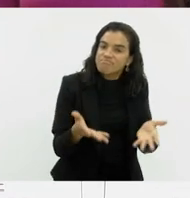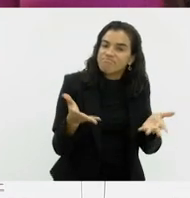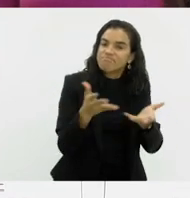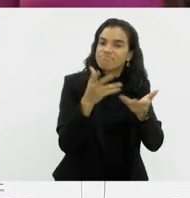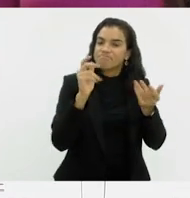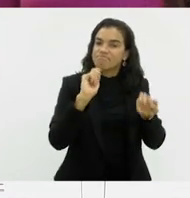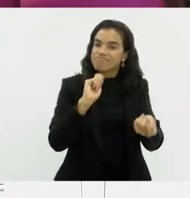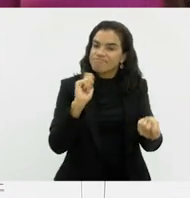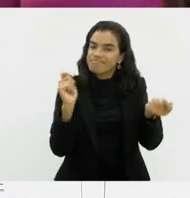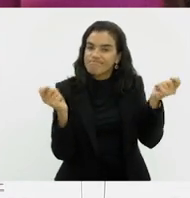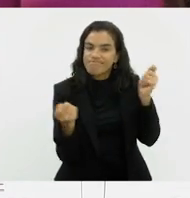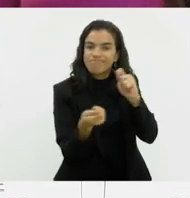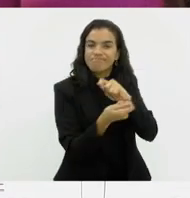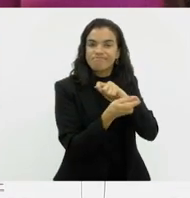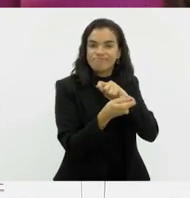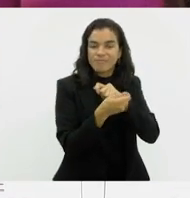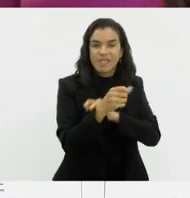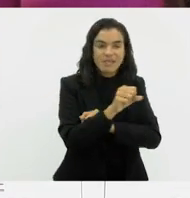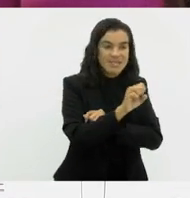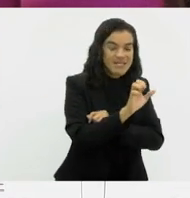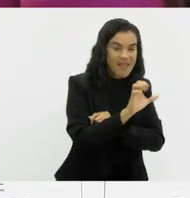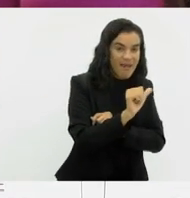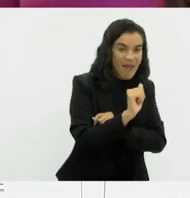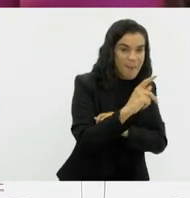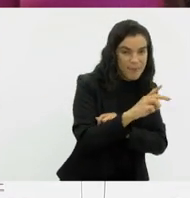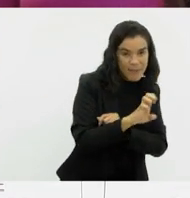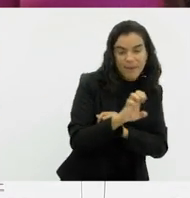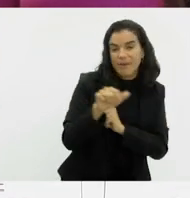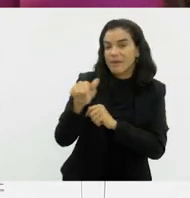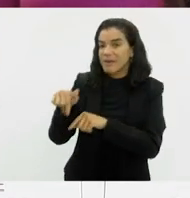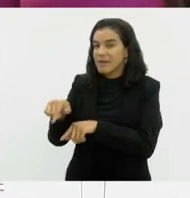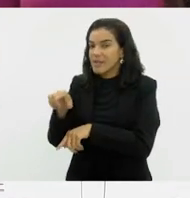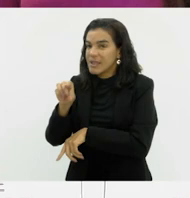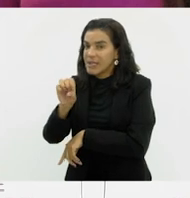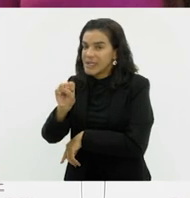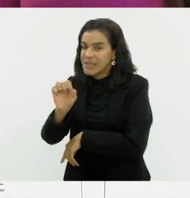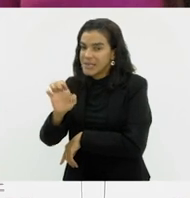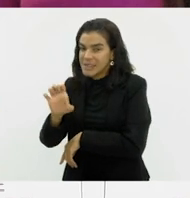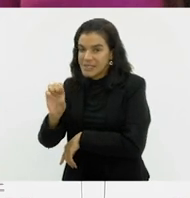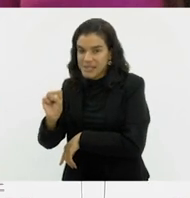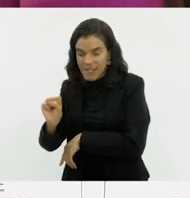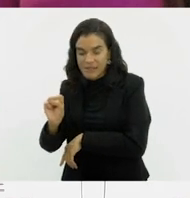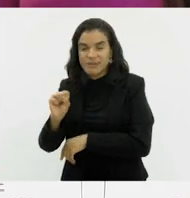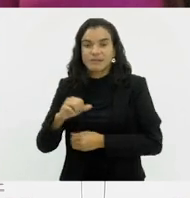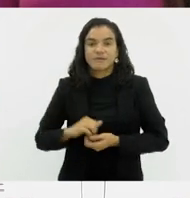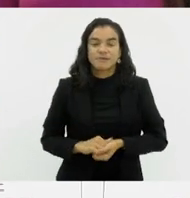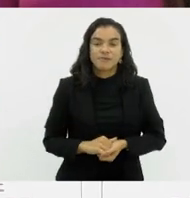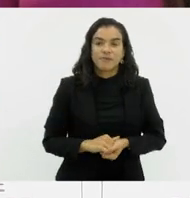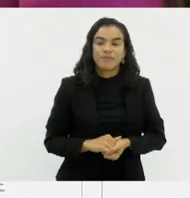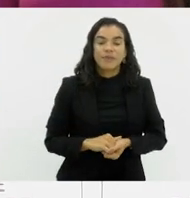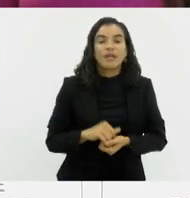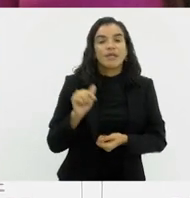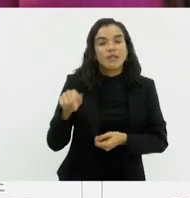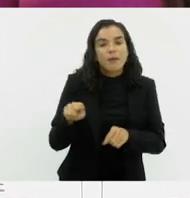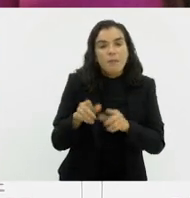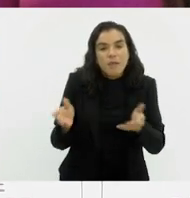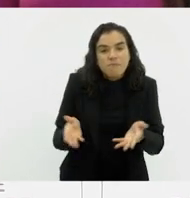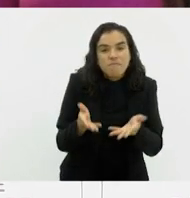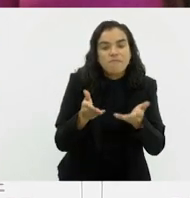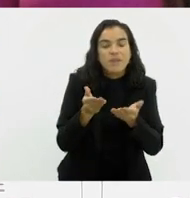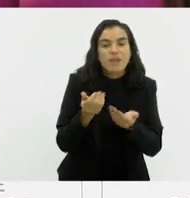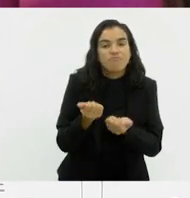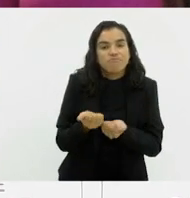articulação entre CEAP e SES, né? prover alimentação